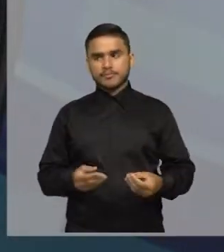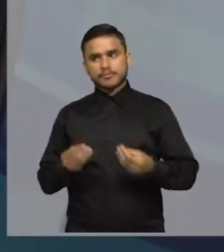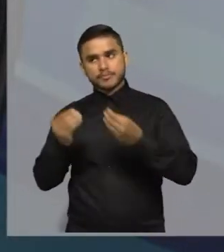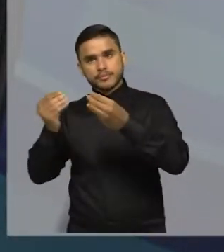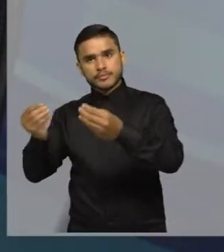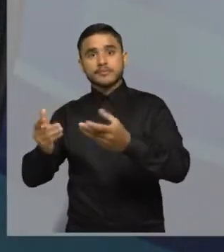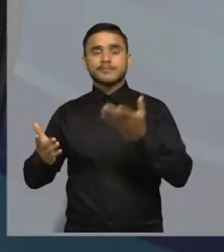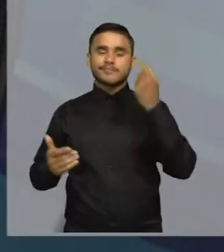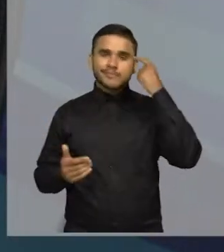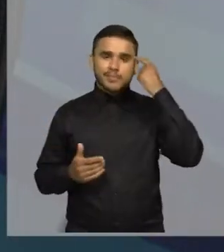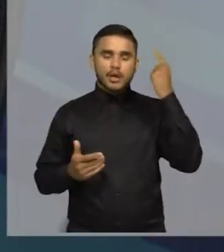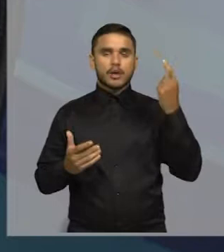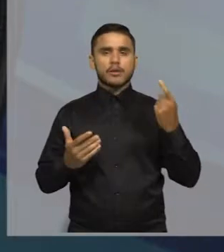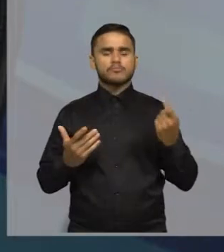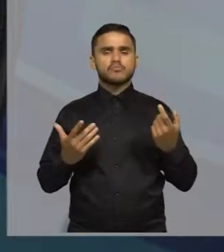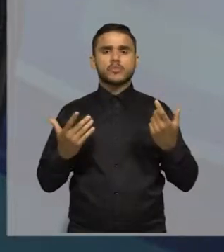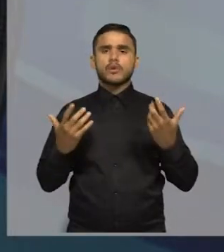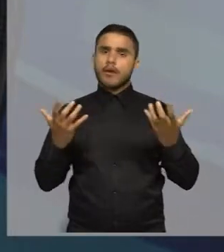tenham uma visão